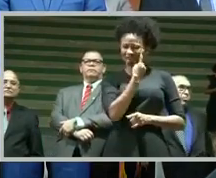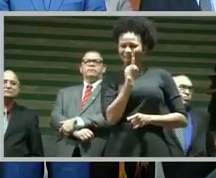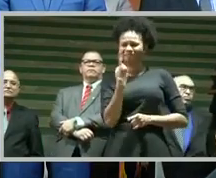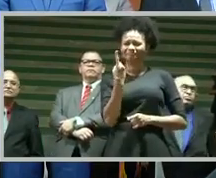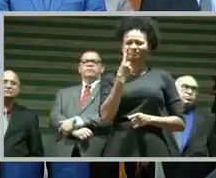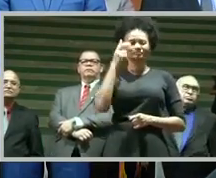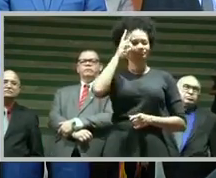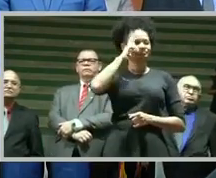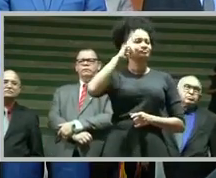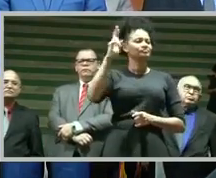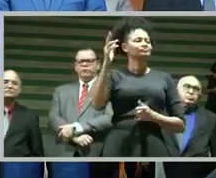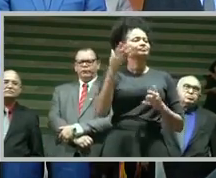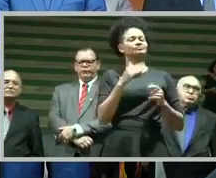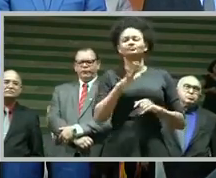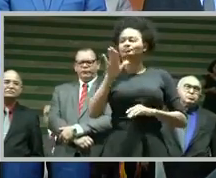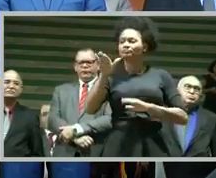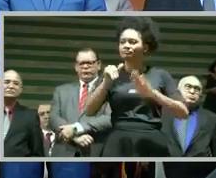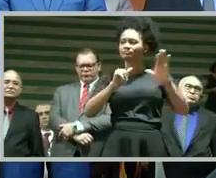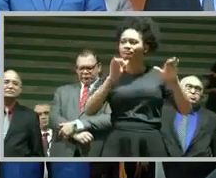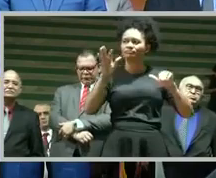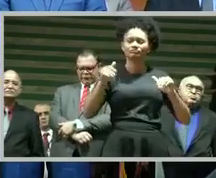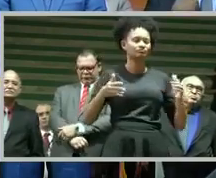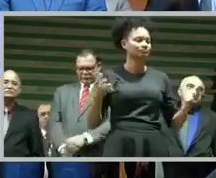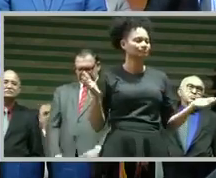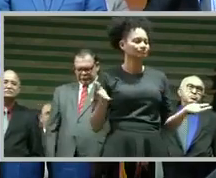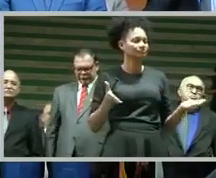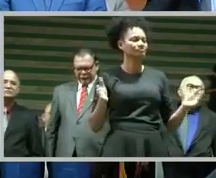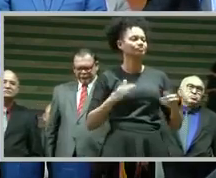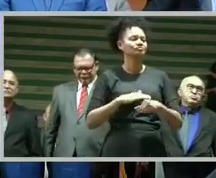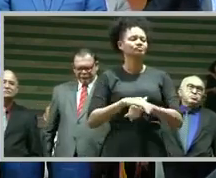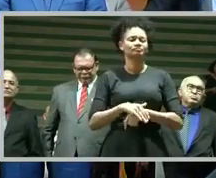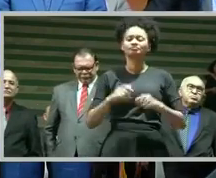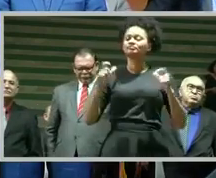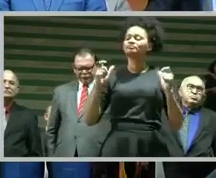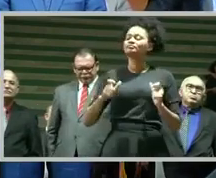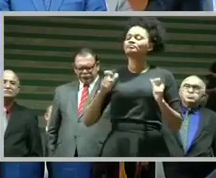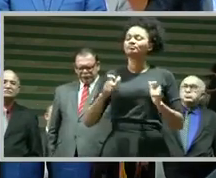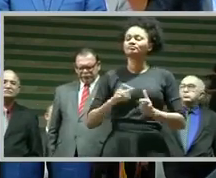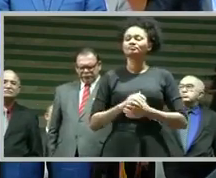O Senhor te chama aqui nesta noite. Onde está você?